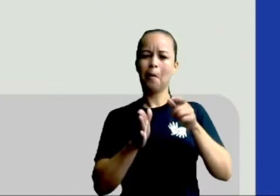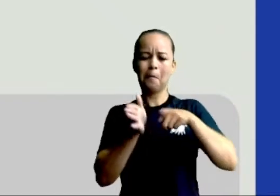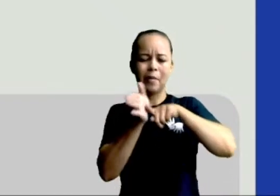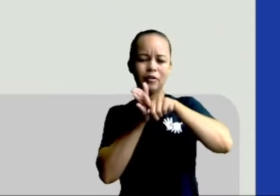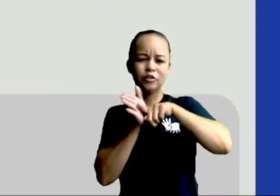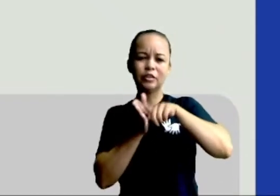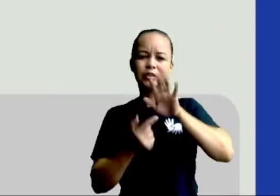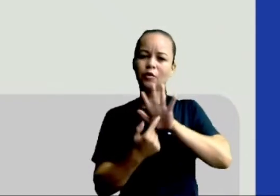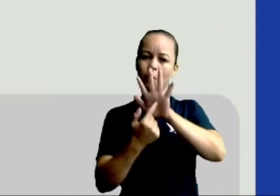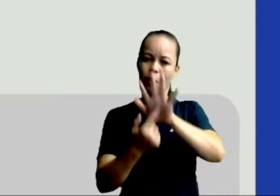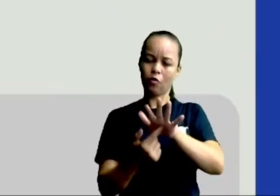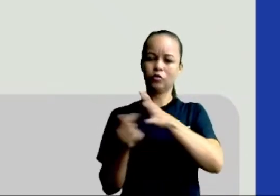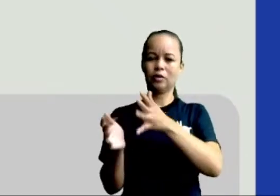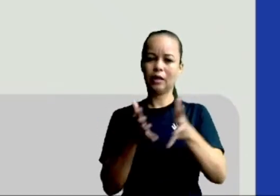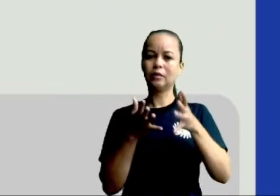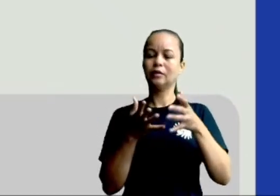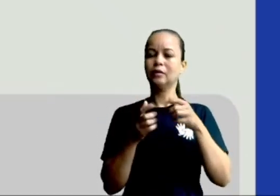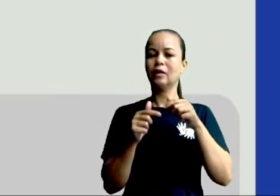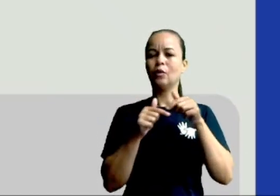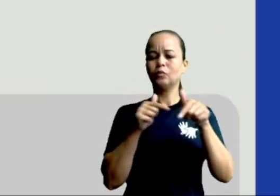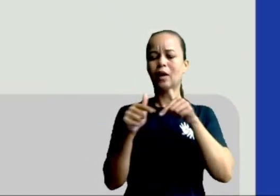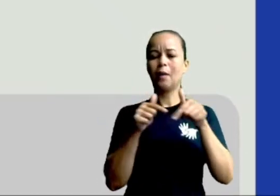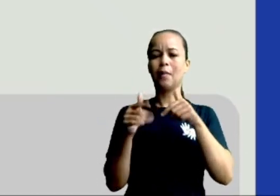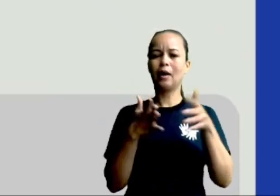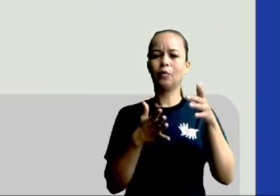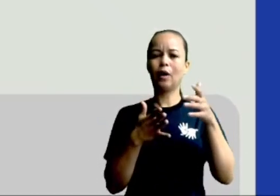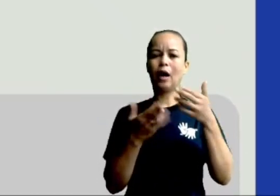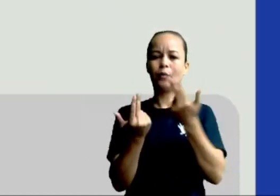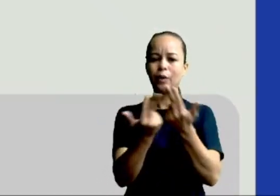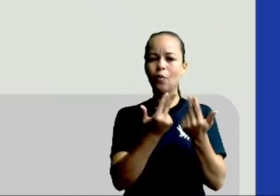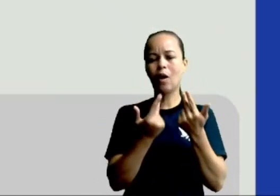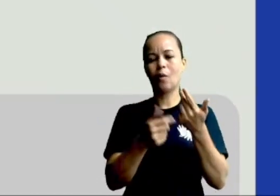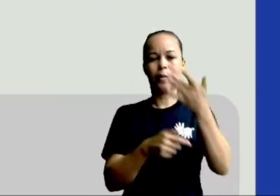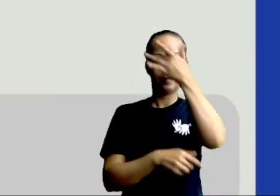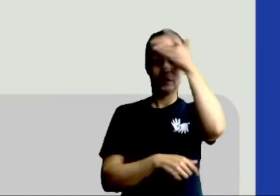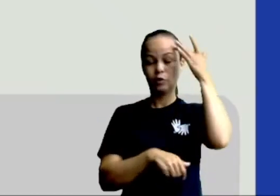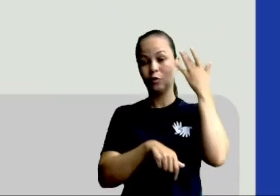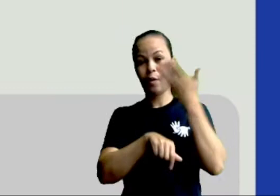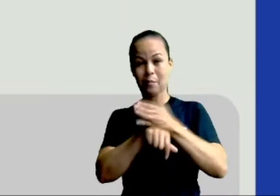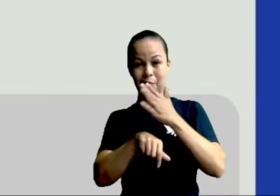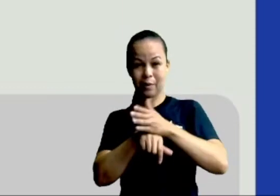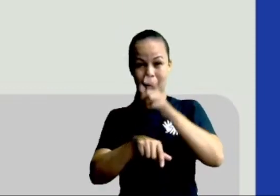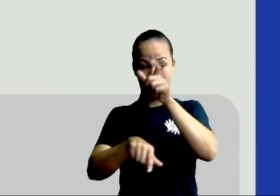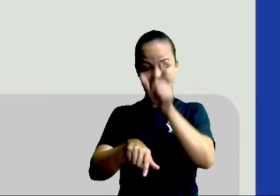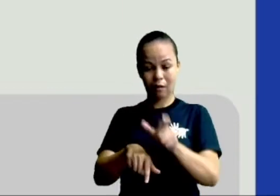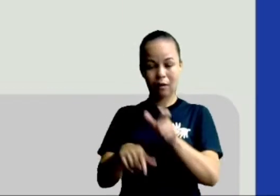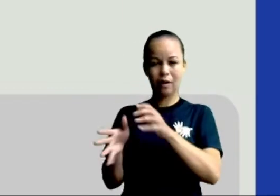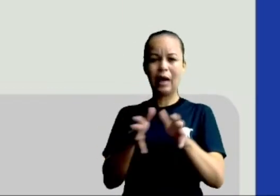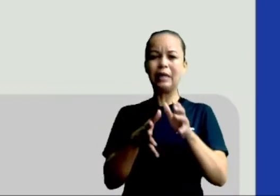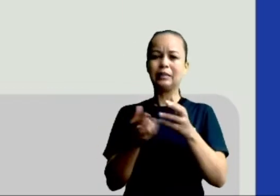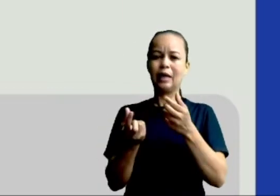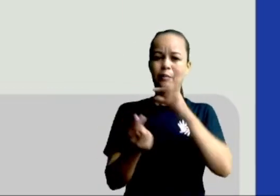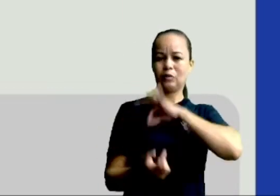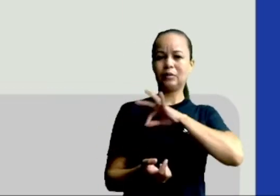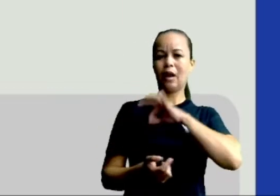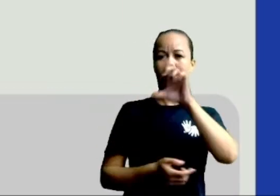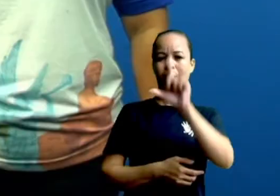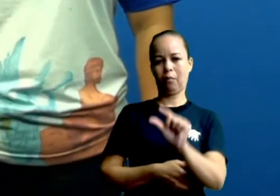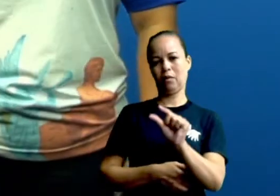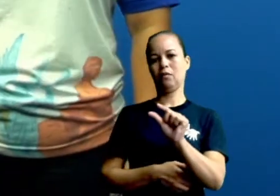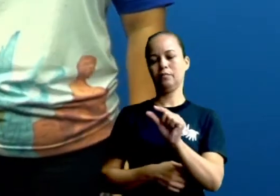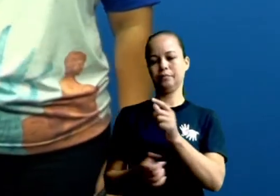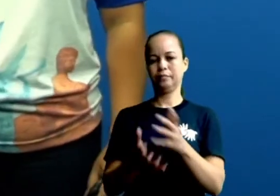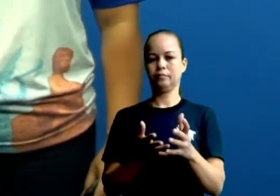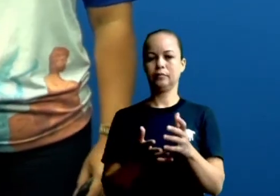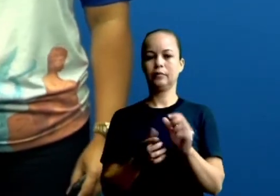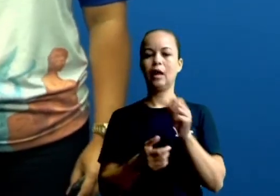que exercem a mesma função ou cargo de uma pessoa branca recebem salários menores. Então, o que aconteceu? A